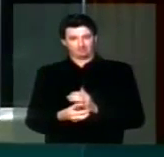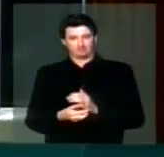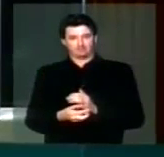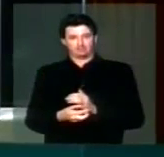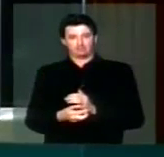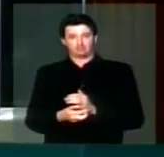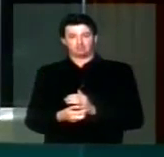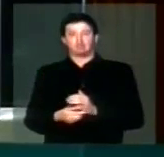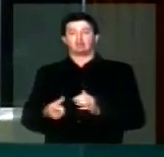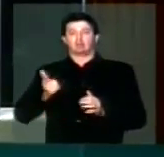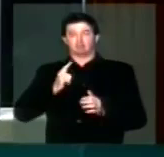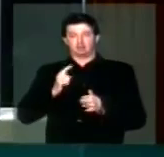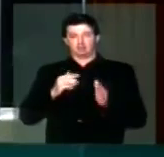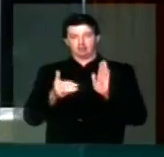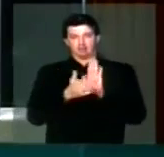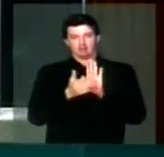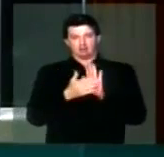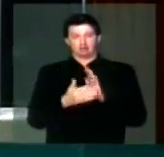Nós temos